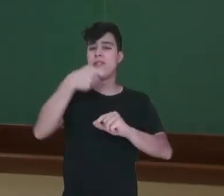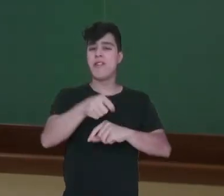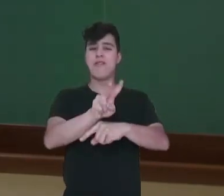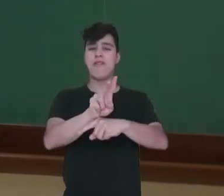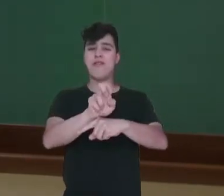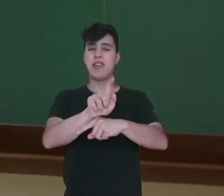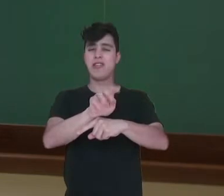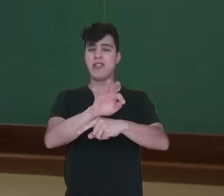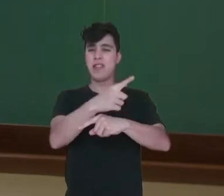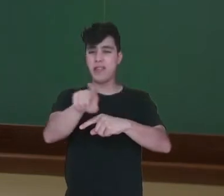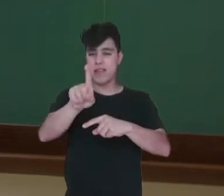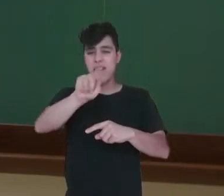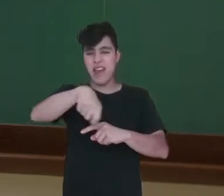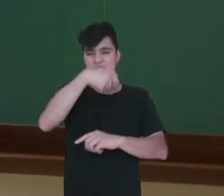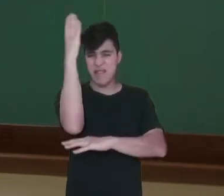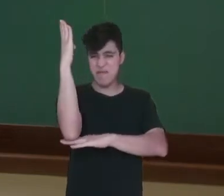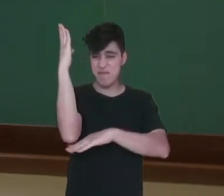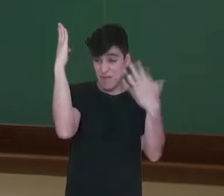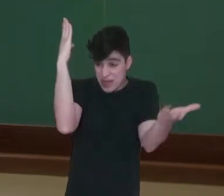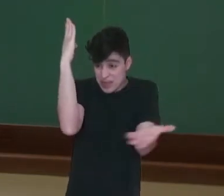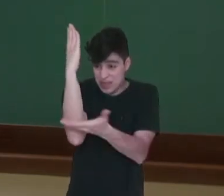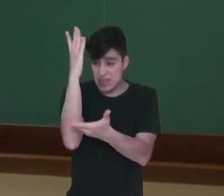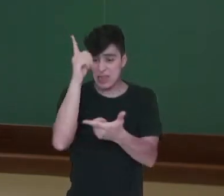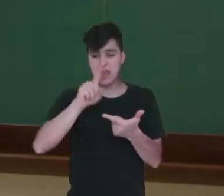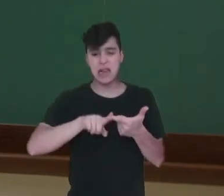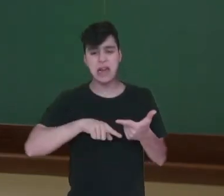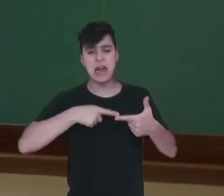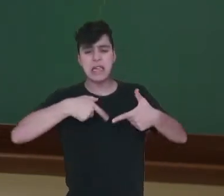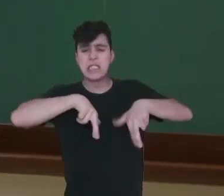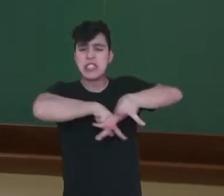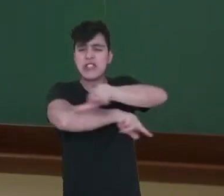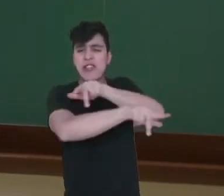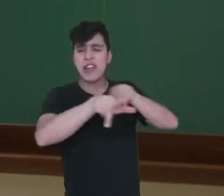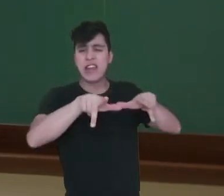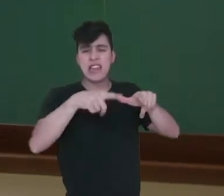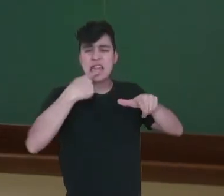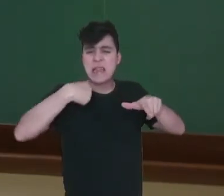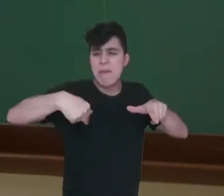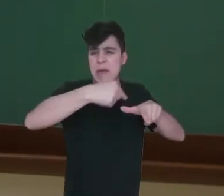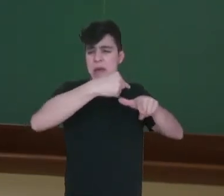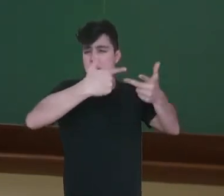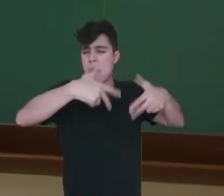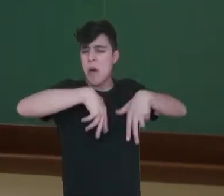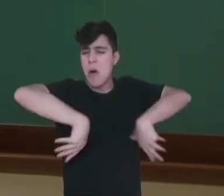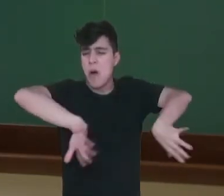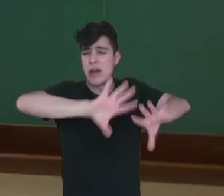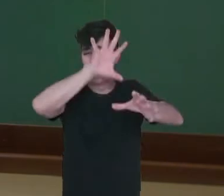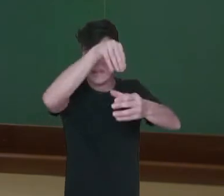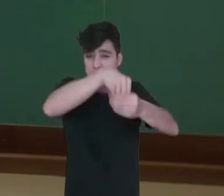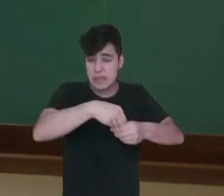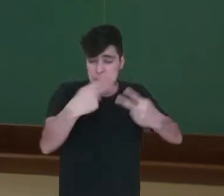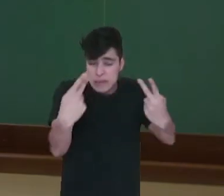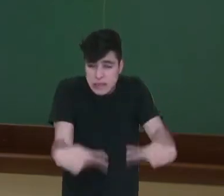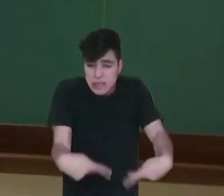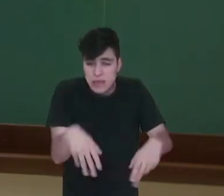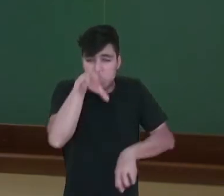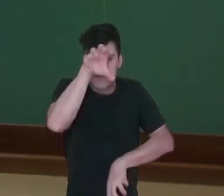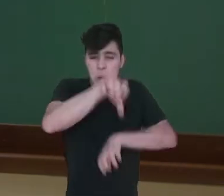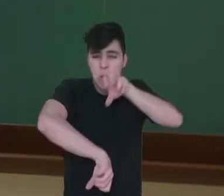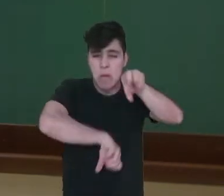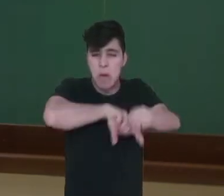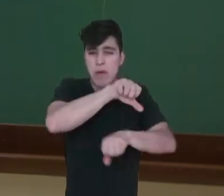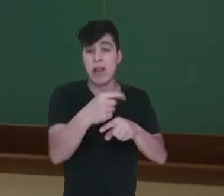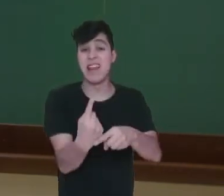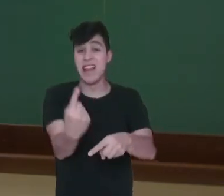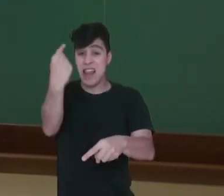a madeira, as especiarias que eram características dessa vegetação do território brasileiro.